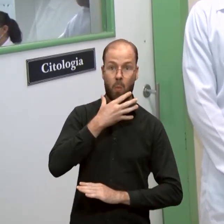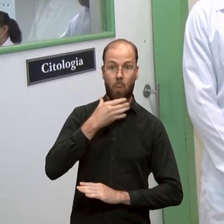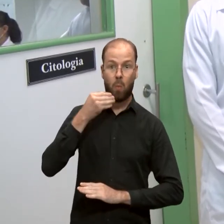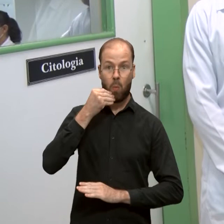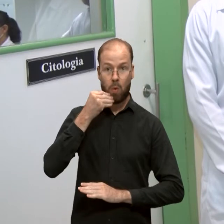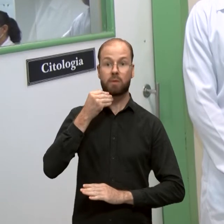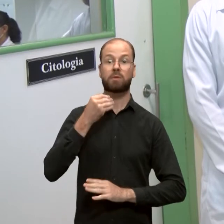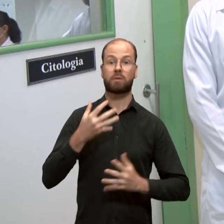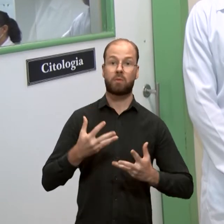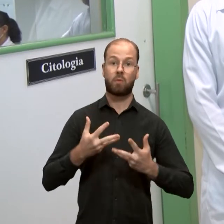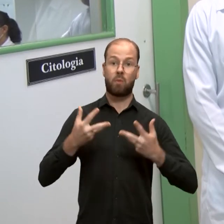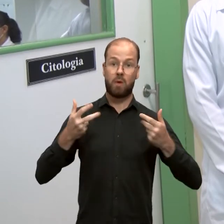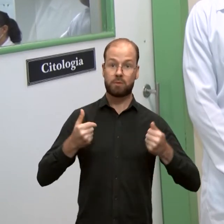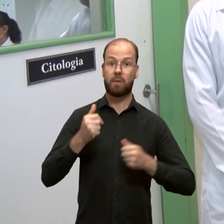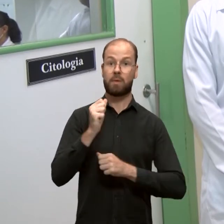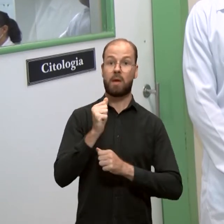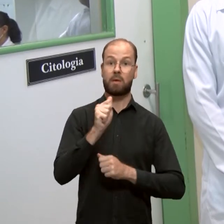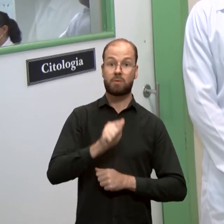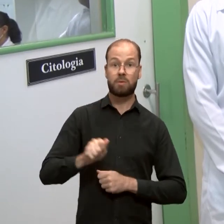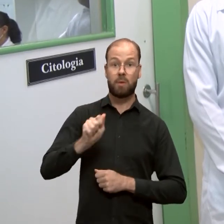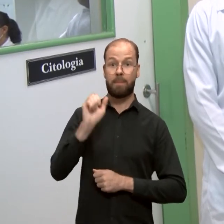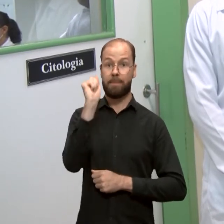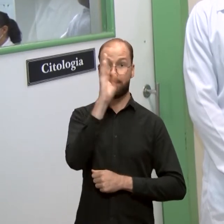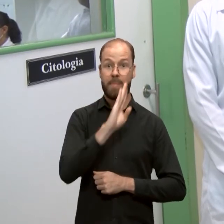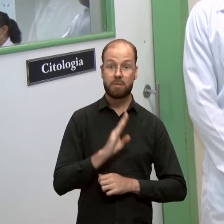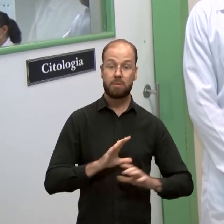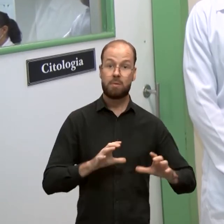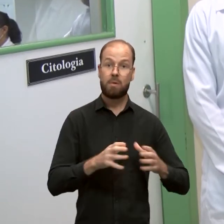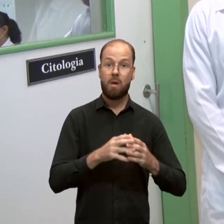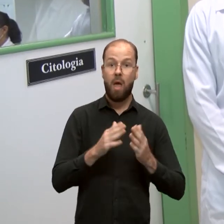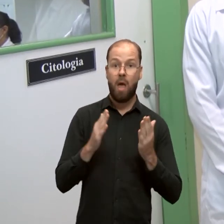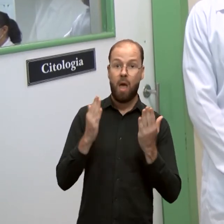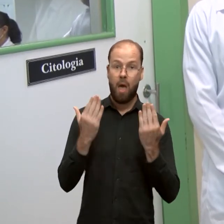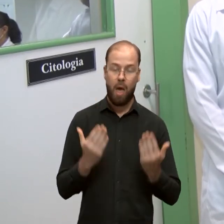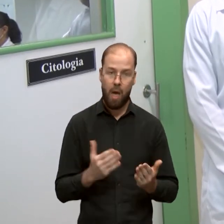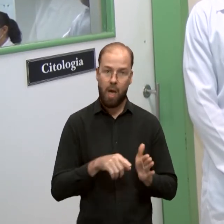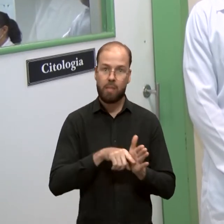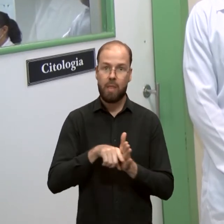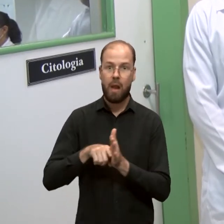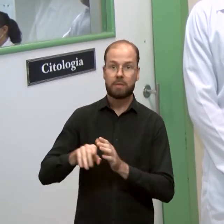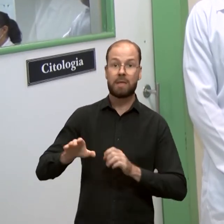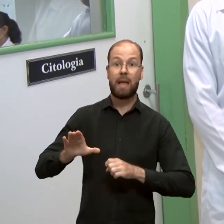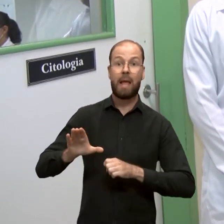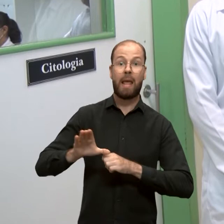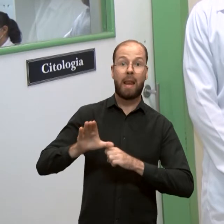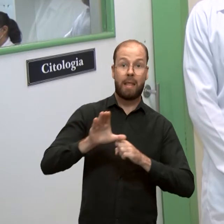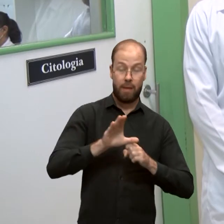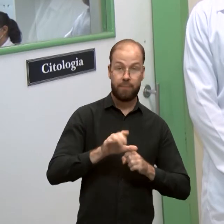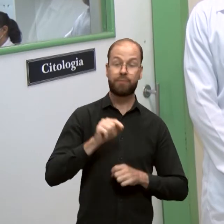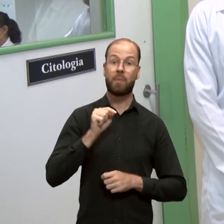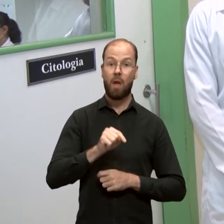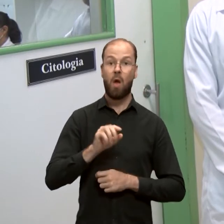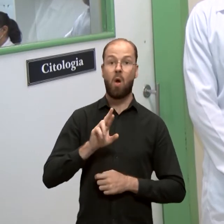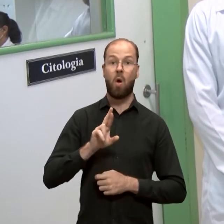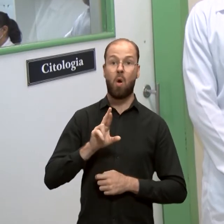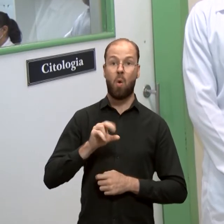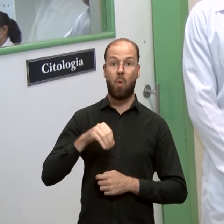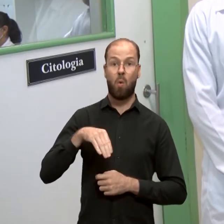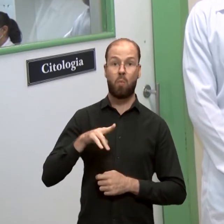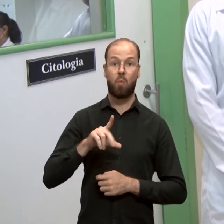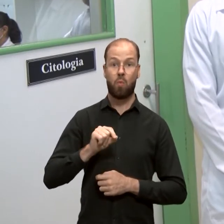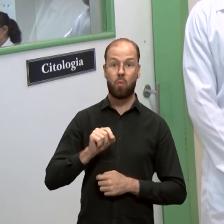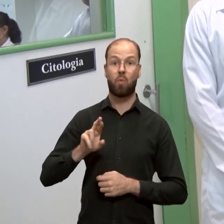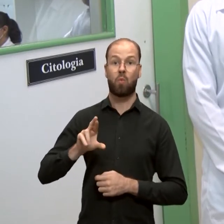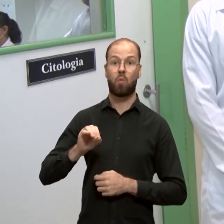Sociedade Brasileira de Análises Clínicas, o Laboratório Rômulo Rocha atende, em média, 80 pacientes por